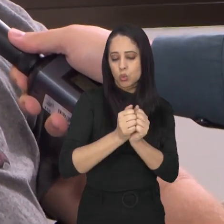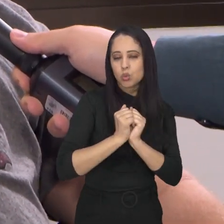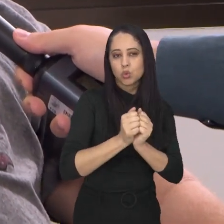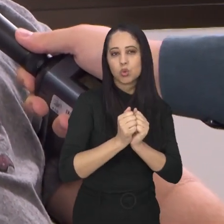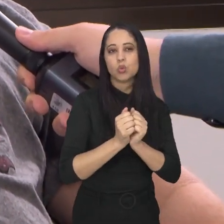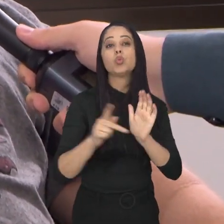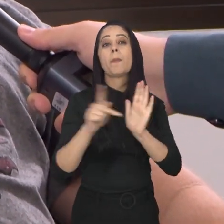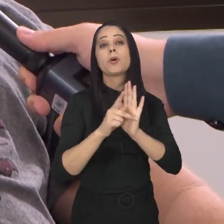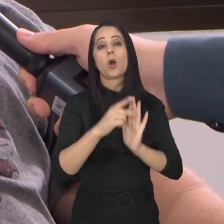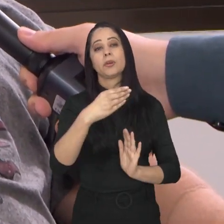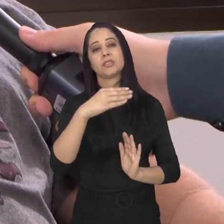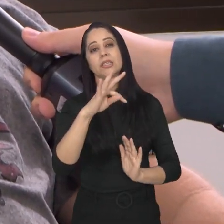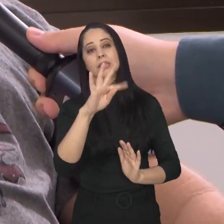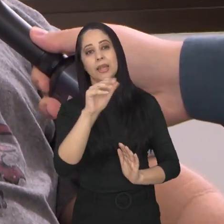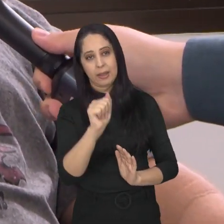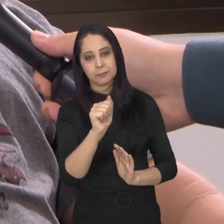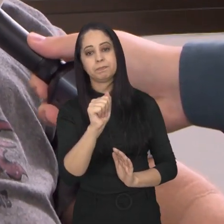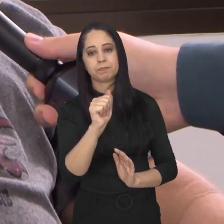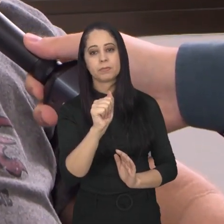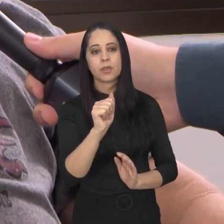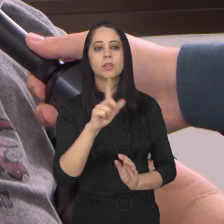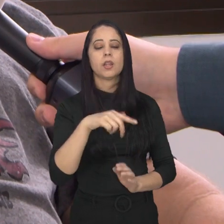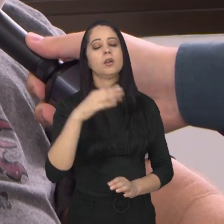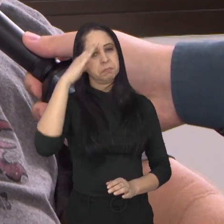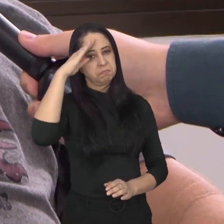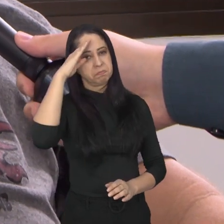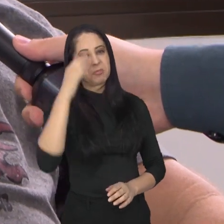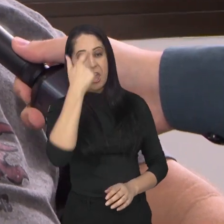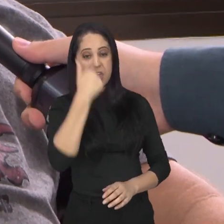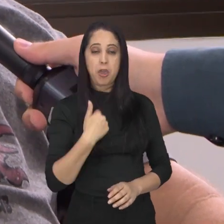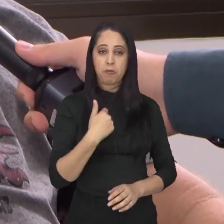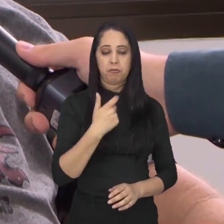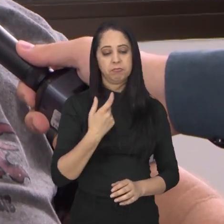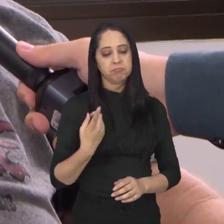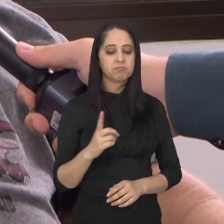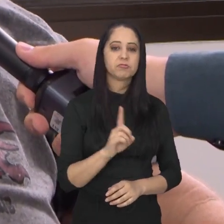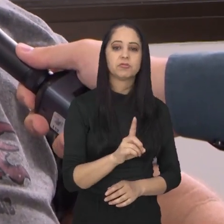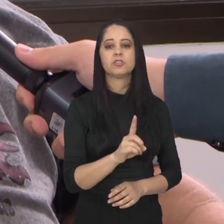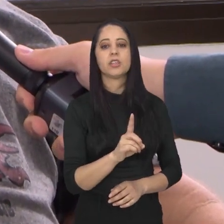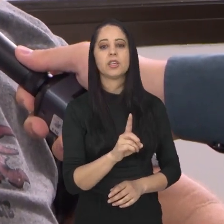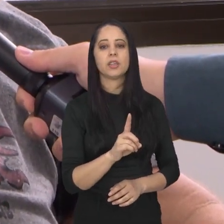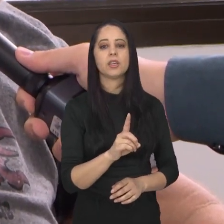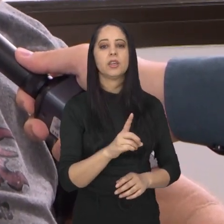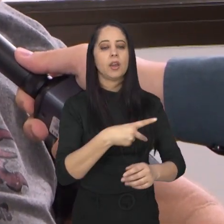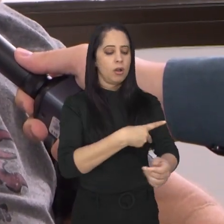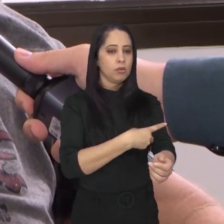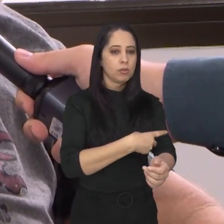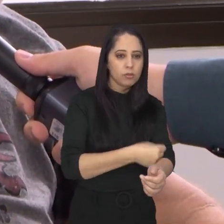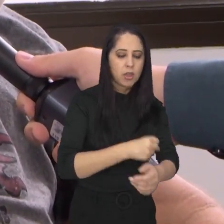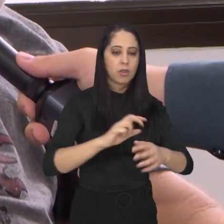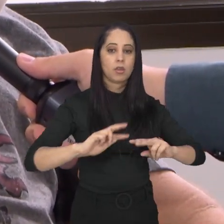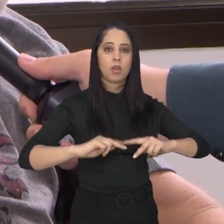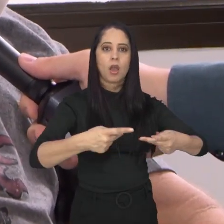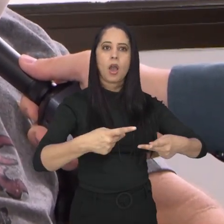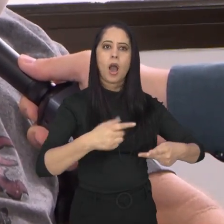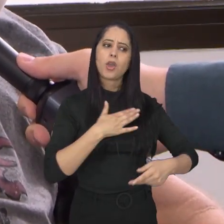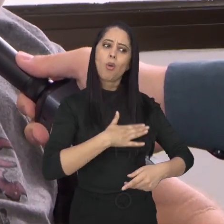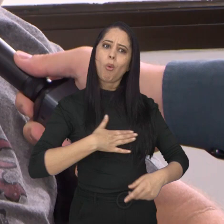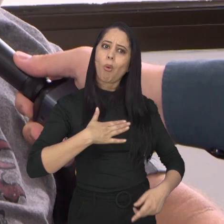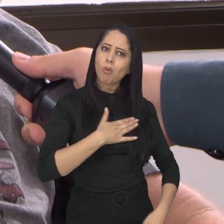aqui mais cedo hoje e acompanhamos amanhã da captação de sangue aqui, conhecemos alguns doadores e agora a